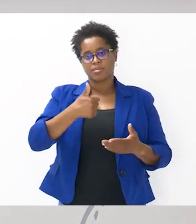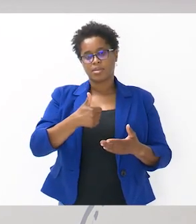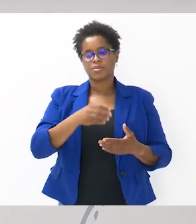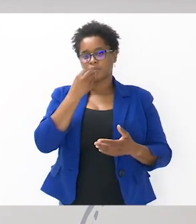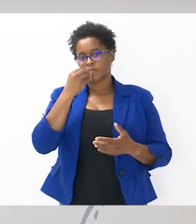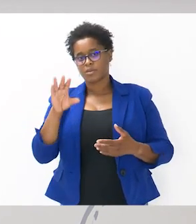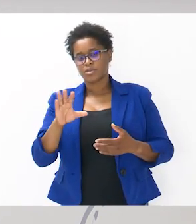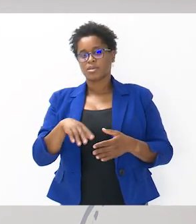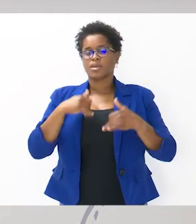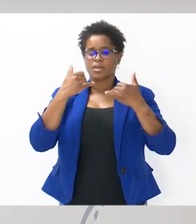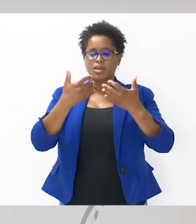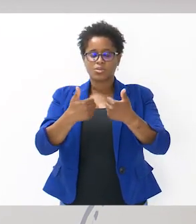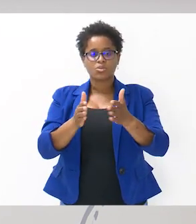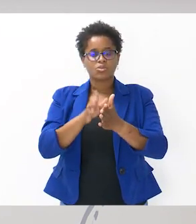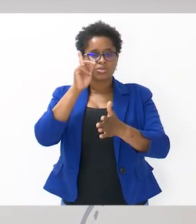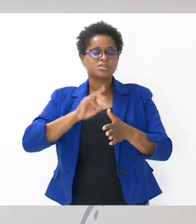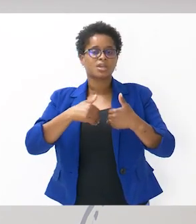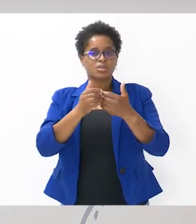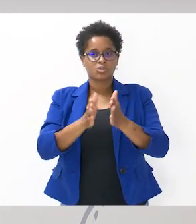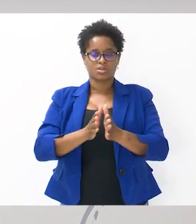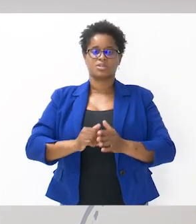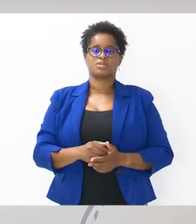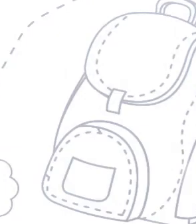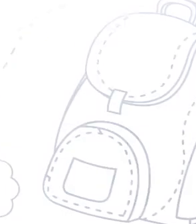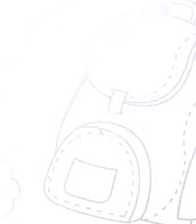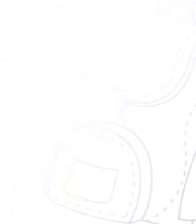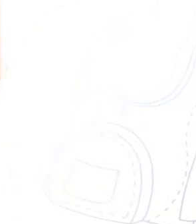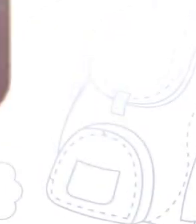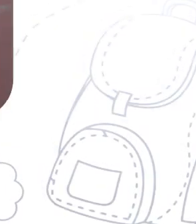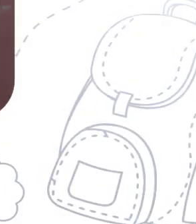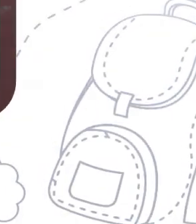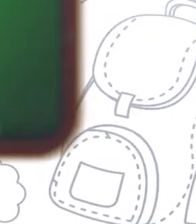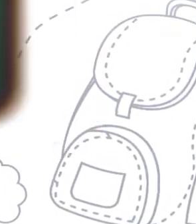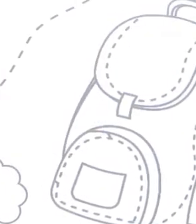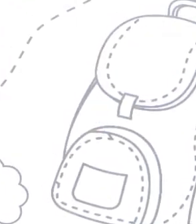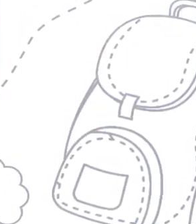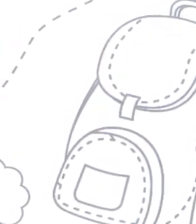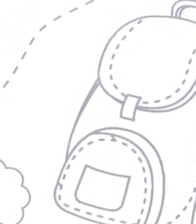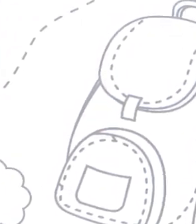Beijinhos a todos e a todas.